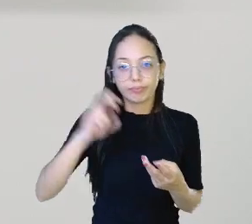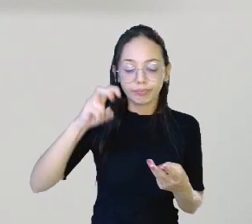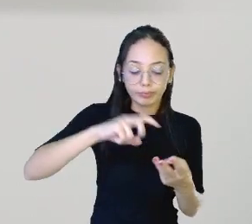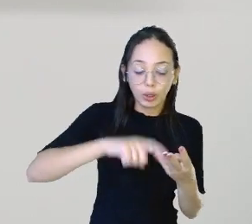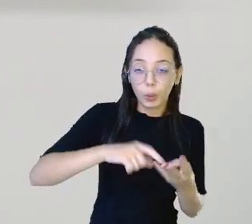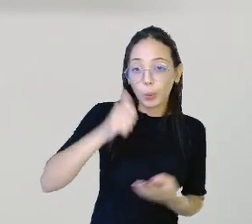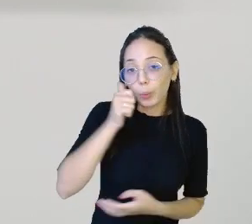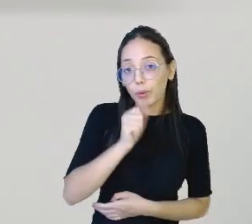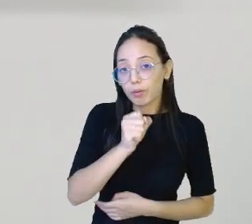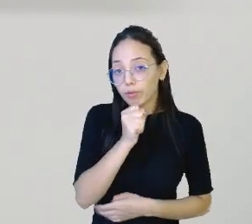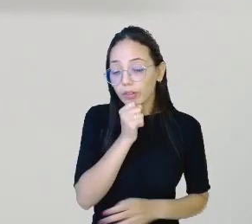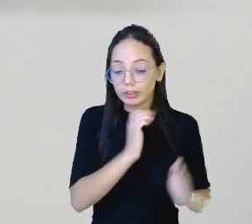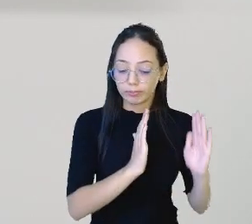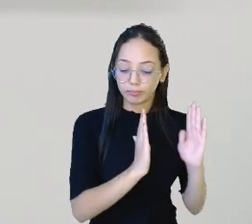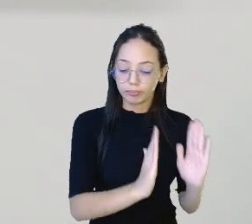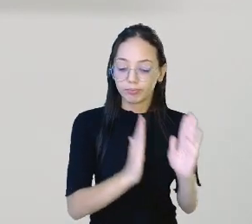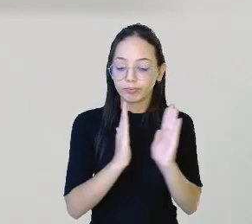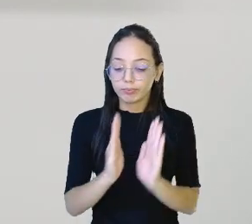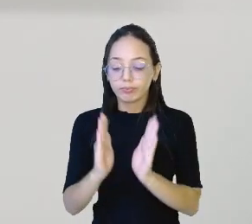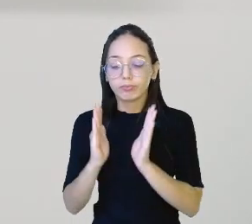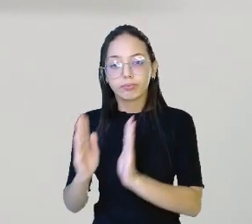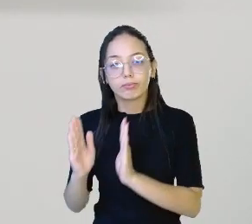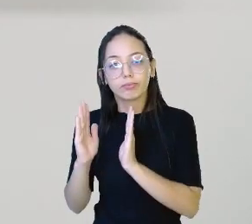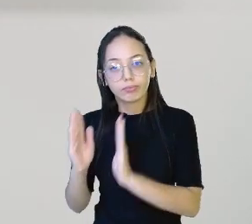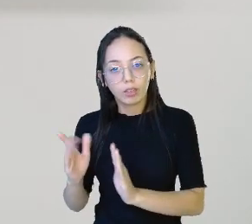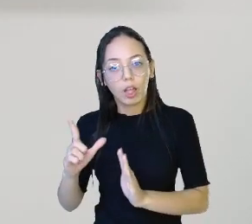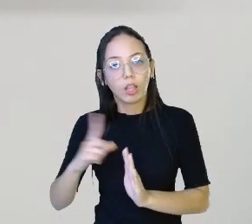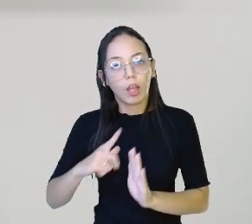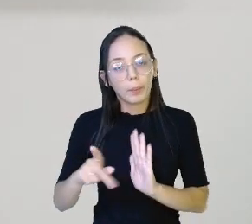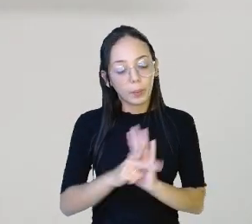o tempo cronológico. Ele segue a